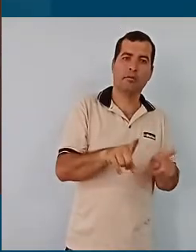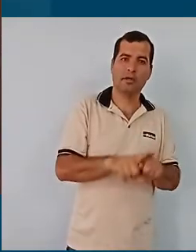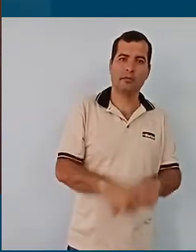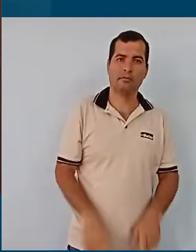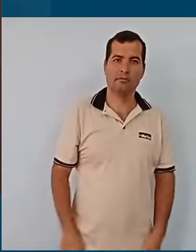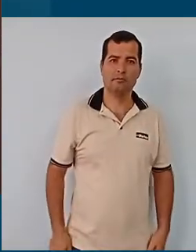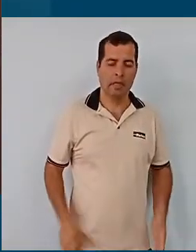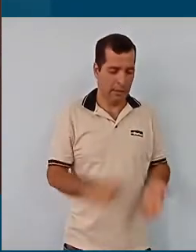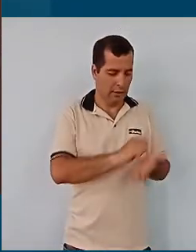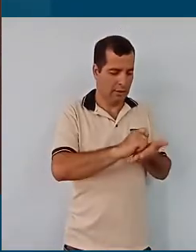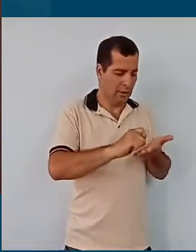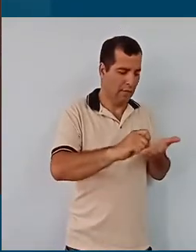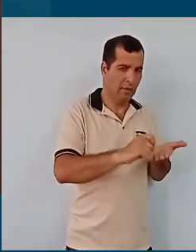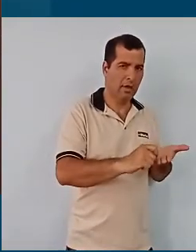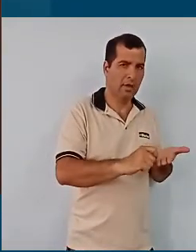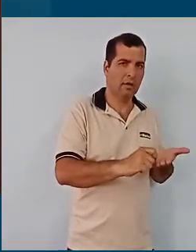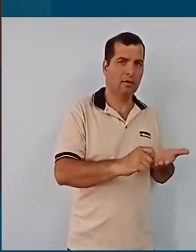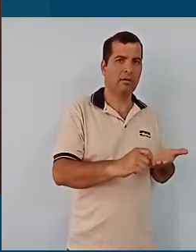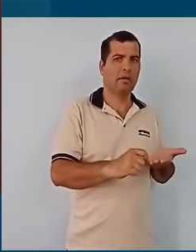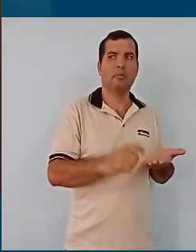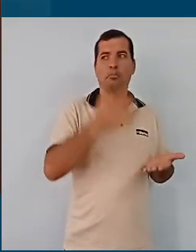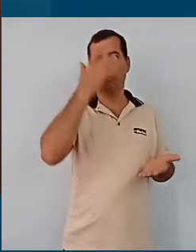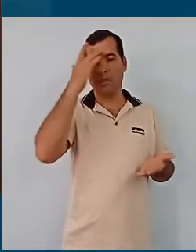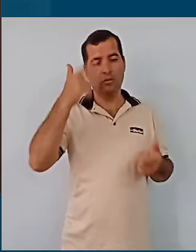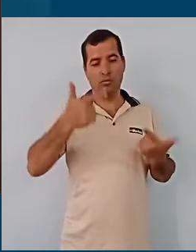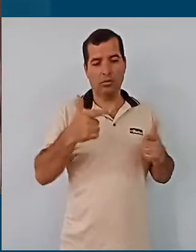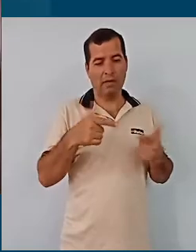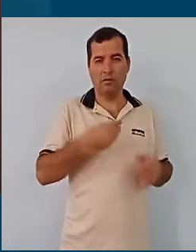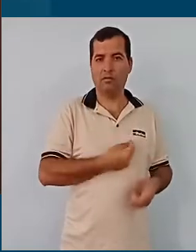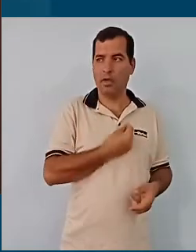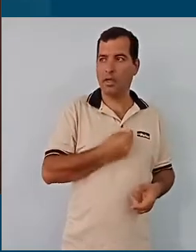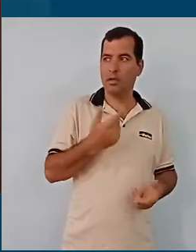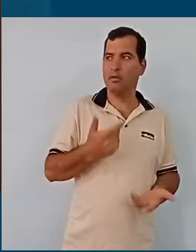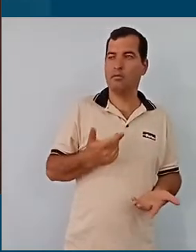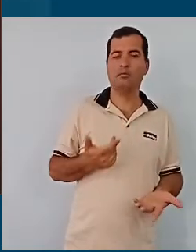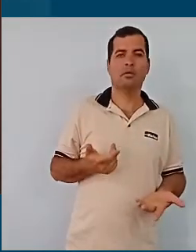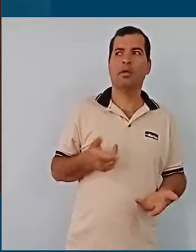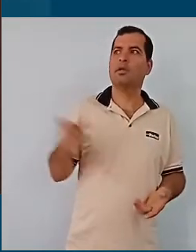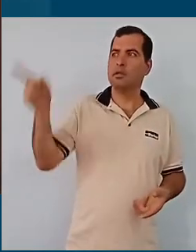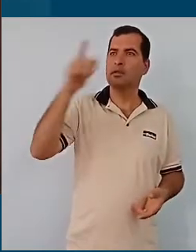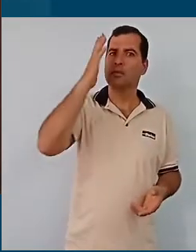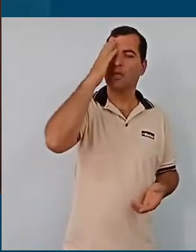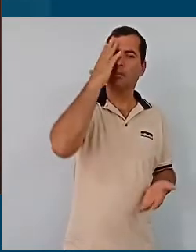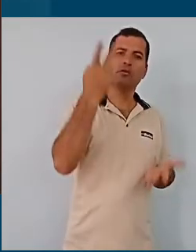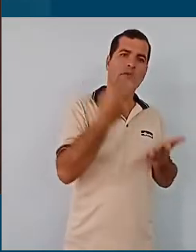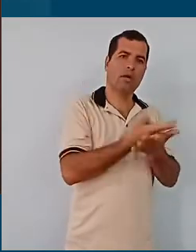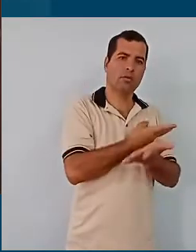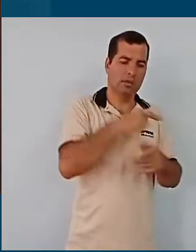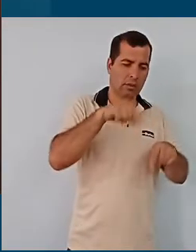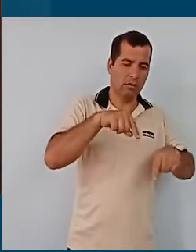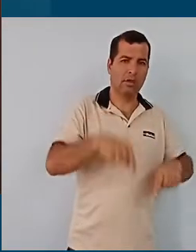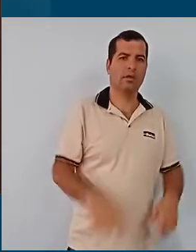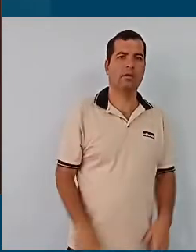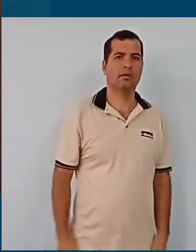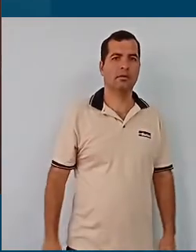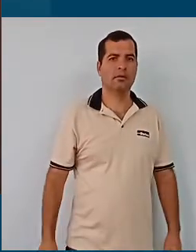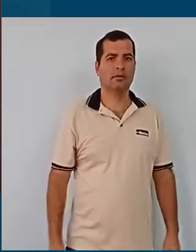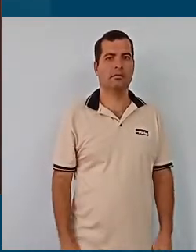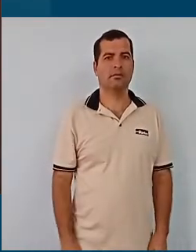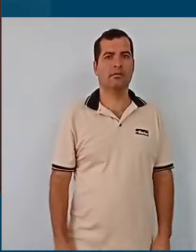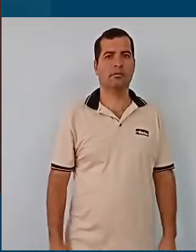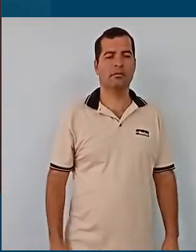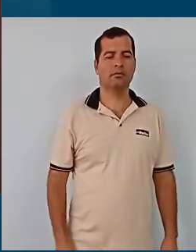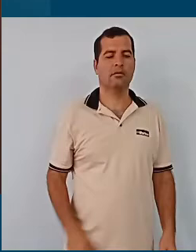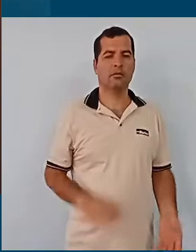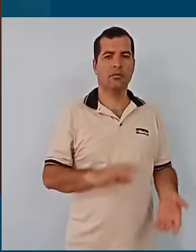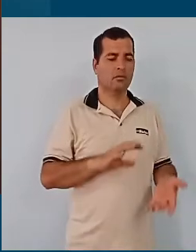escrever coisas para os outros que não estão aqui próximos da gente, para que eles possam saber o que está acontecendo aqui, enfim, um conjunto